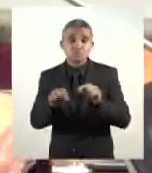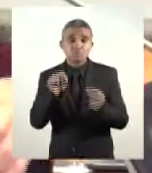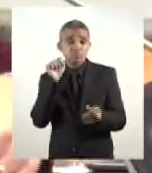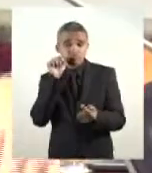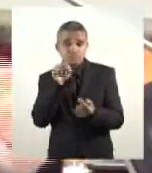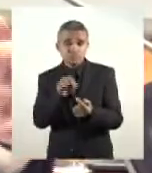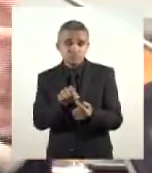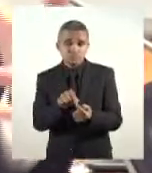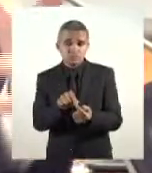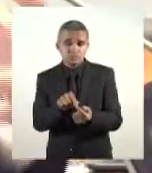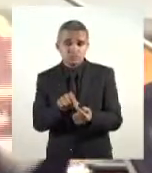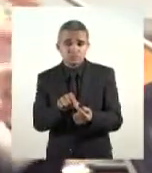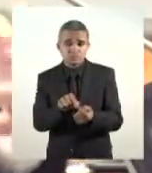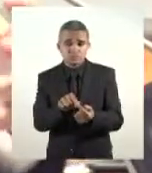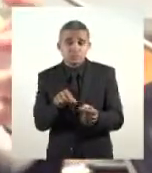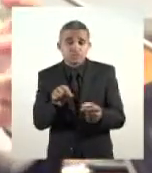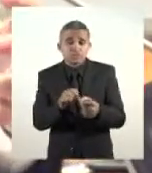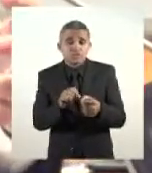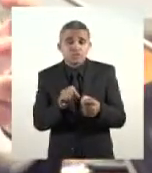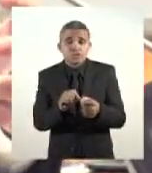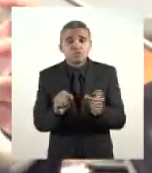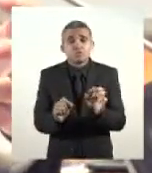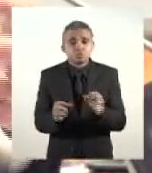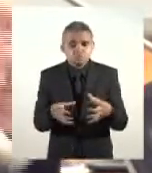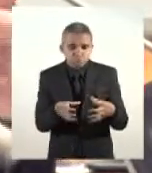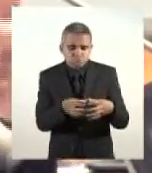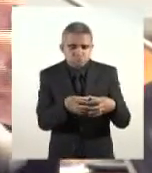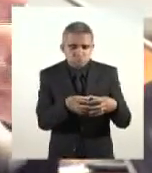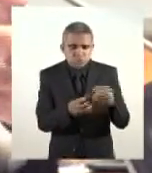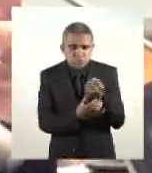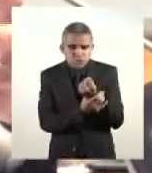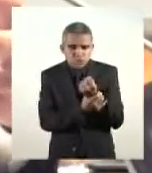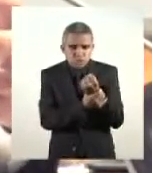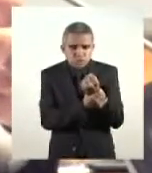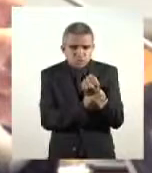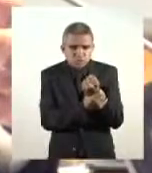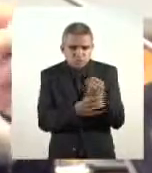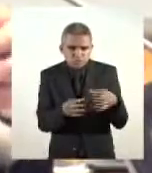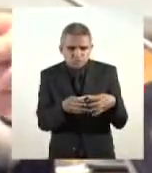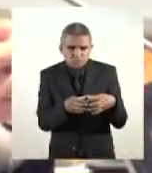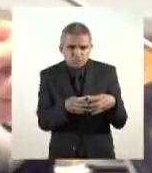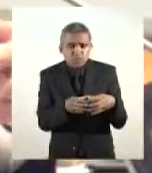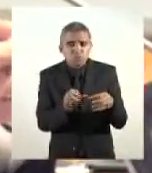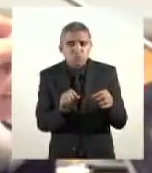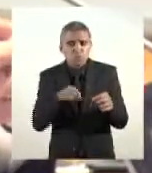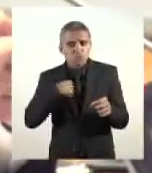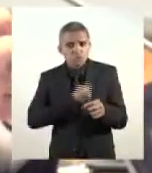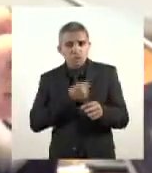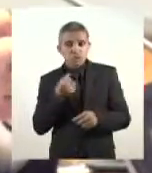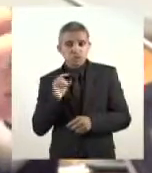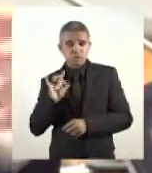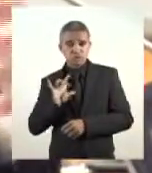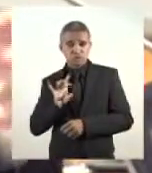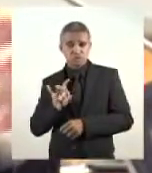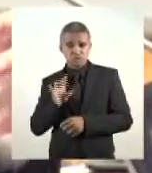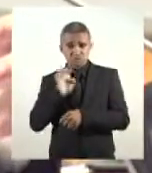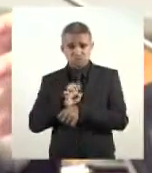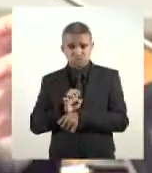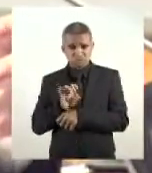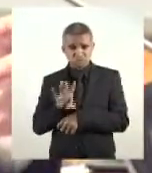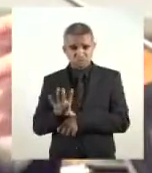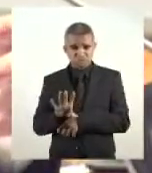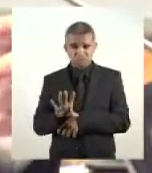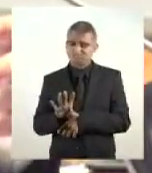aqui um colchão de segurança que nós não podemos fazer sozinho. Nós precisamos do governo federal para fazer